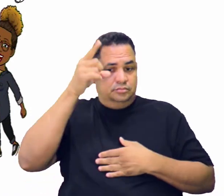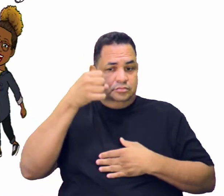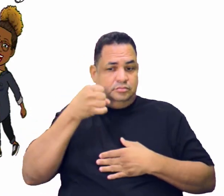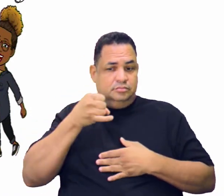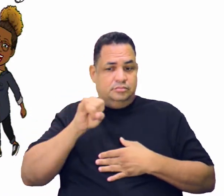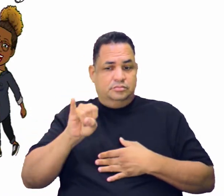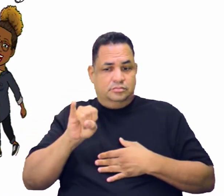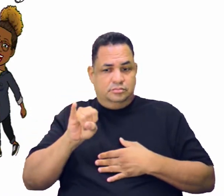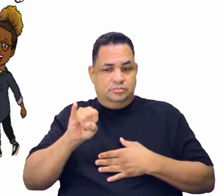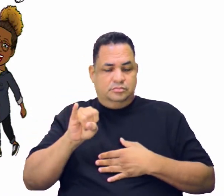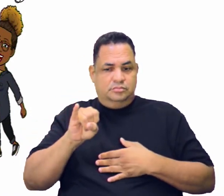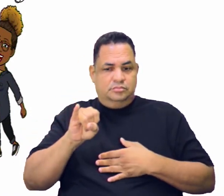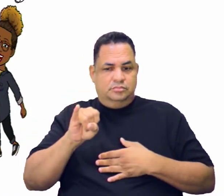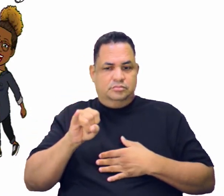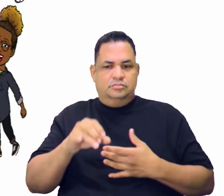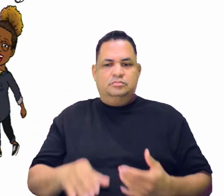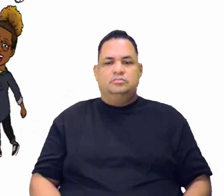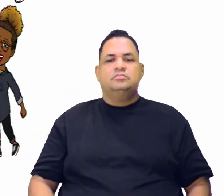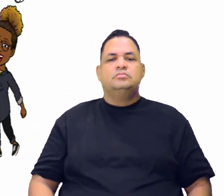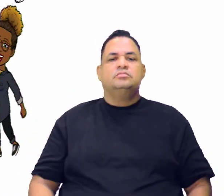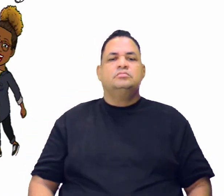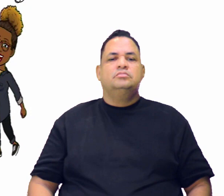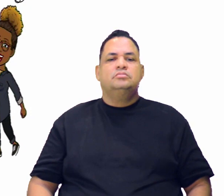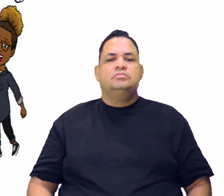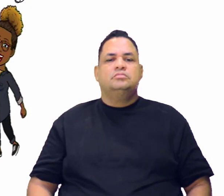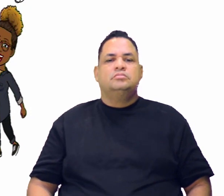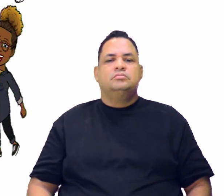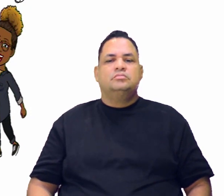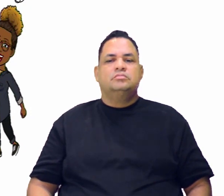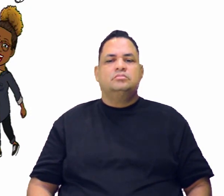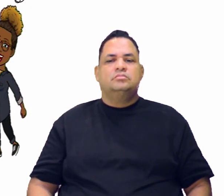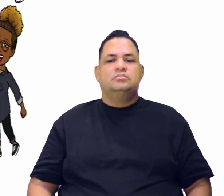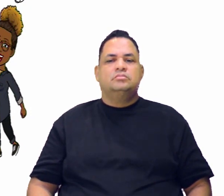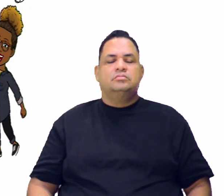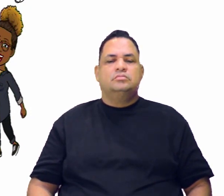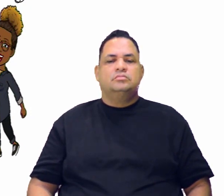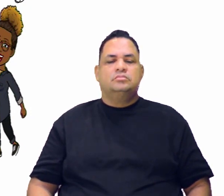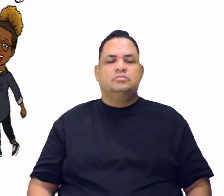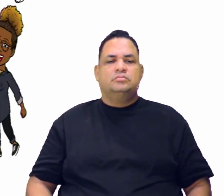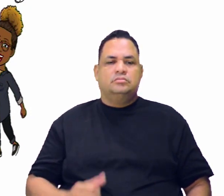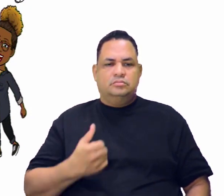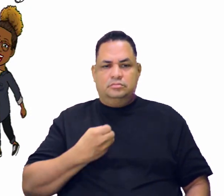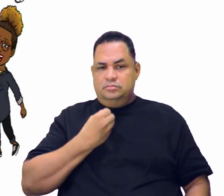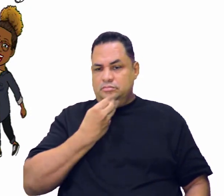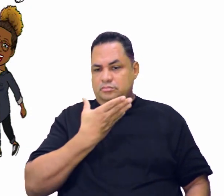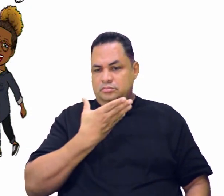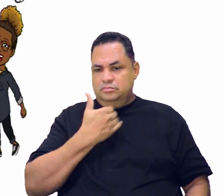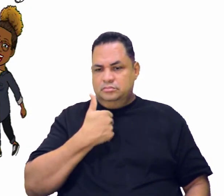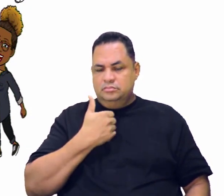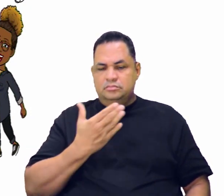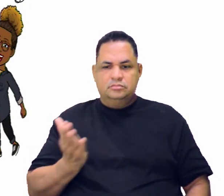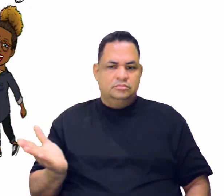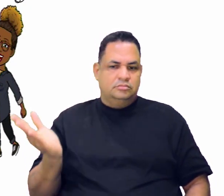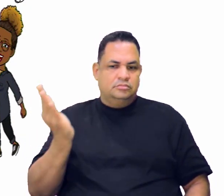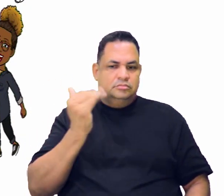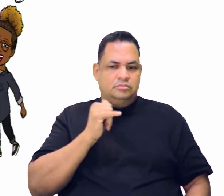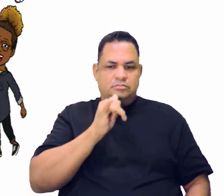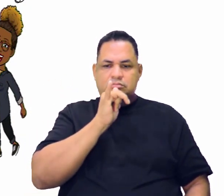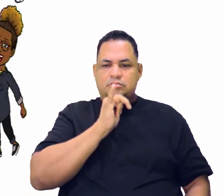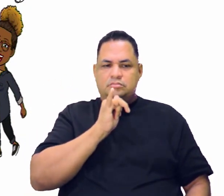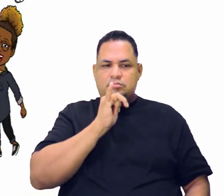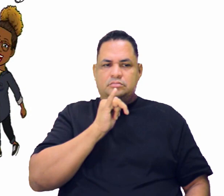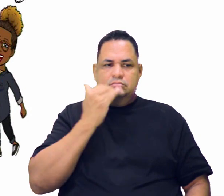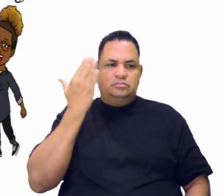de condição, que é condicional, tá bom? Então, vamos lá ao